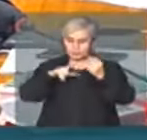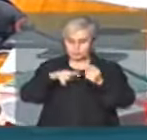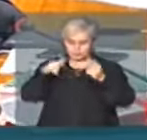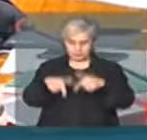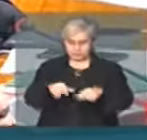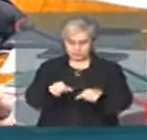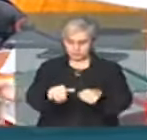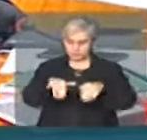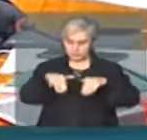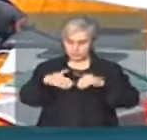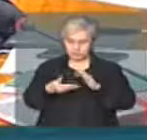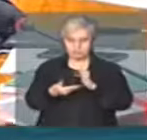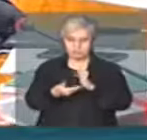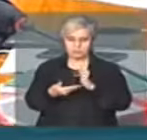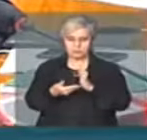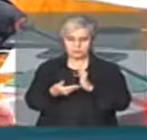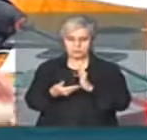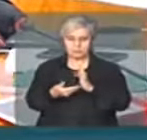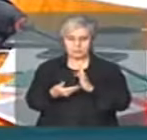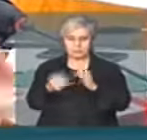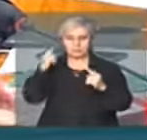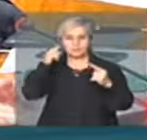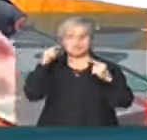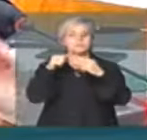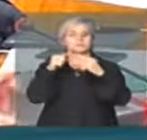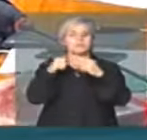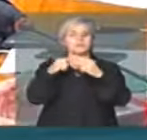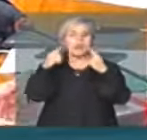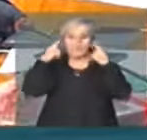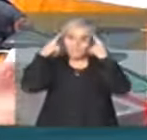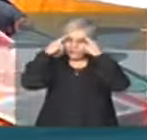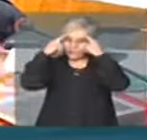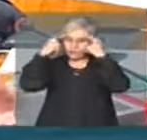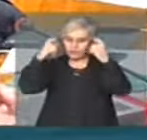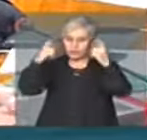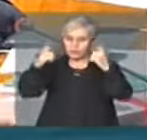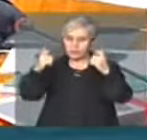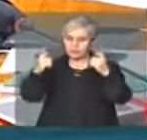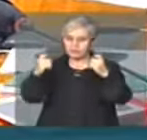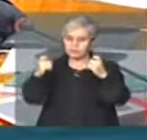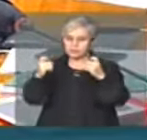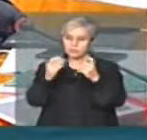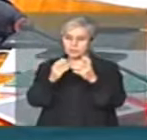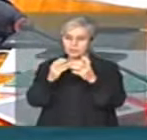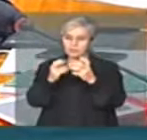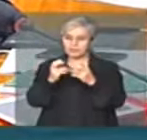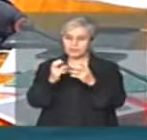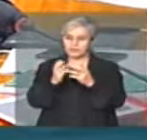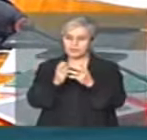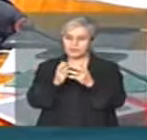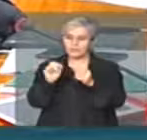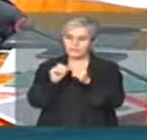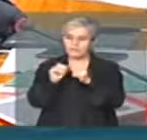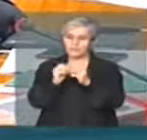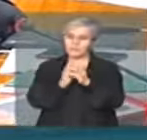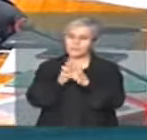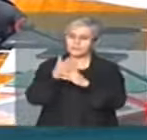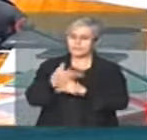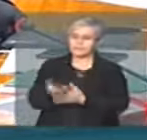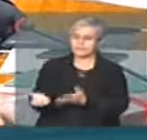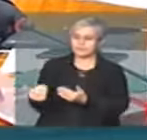nesse parlamento com relação à violência cometida por jovens adolescentes.